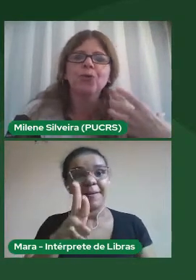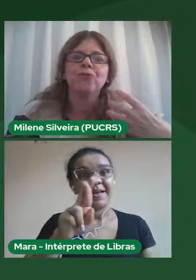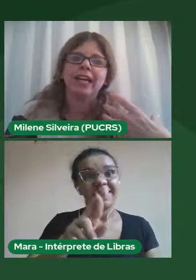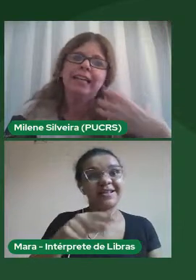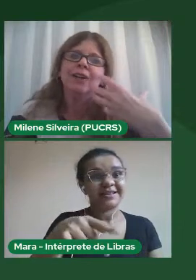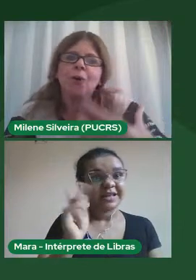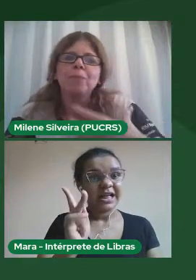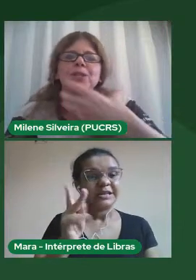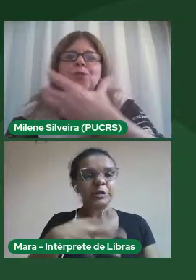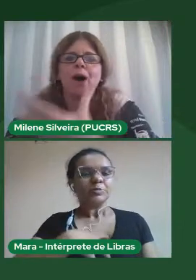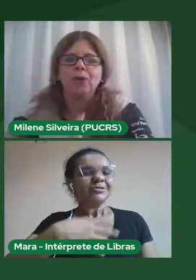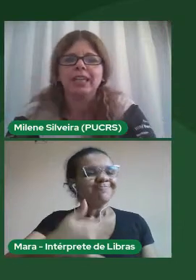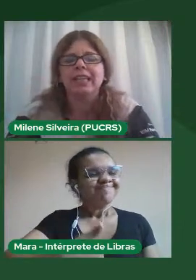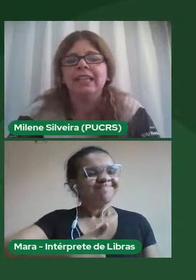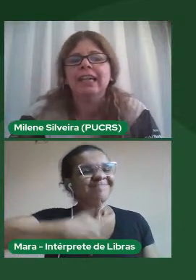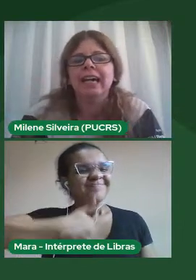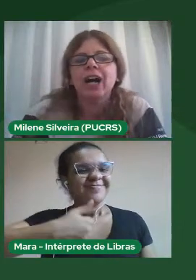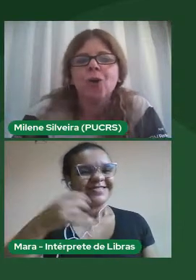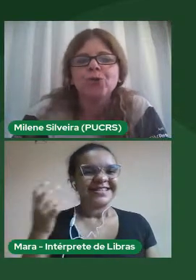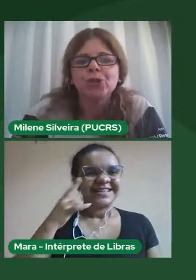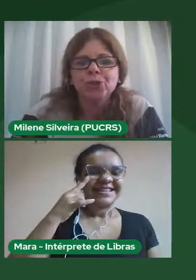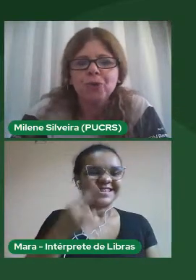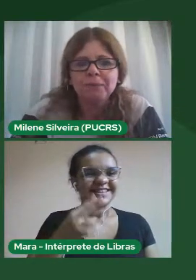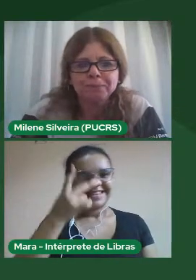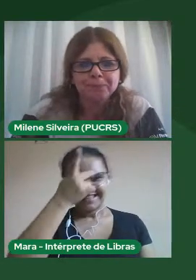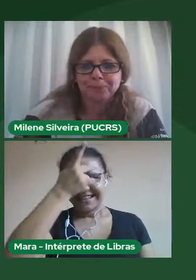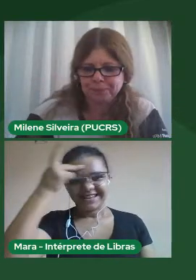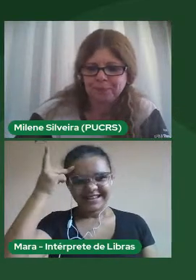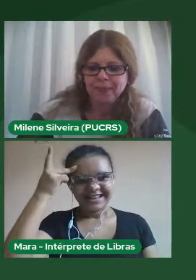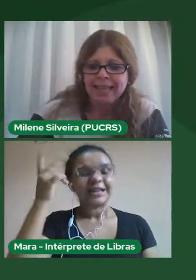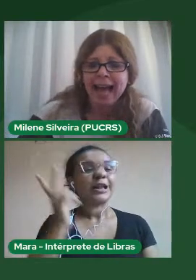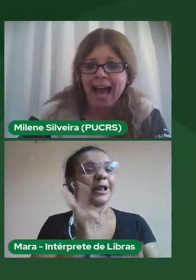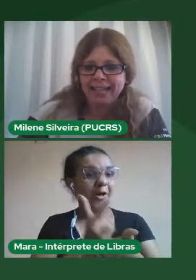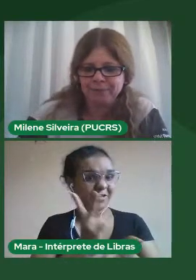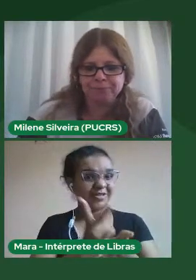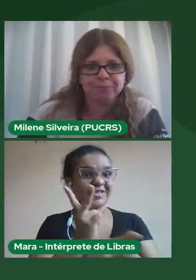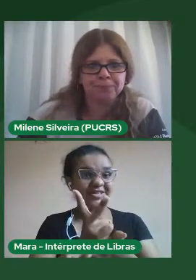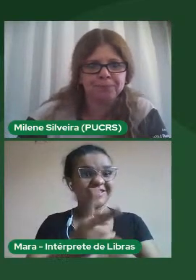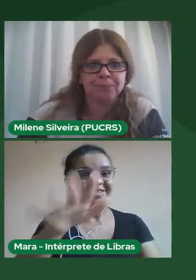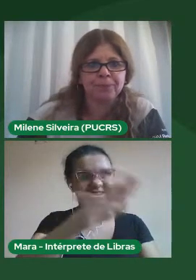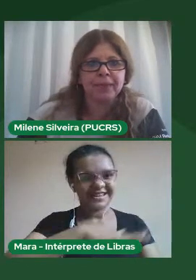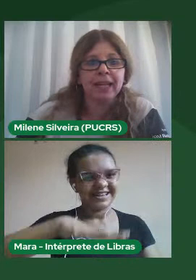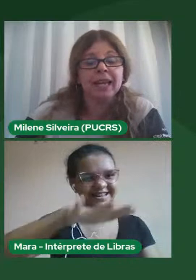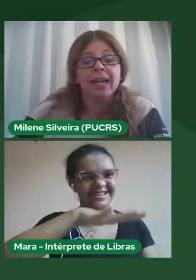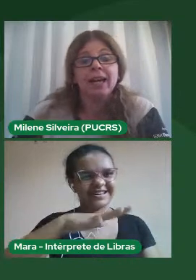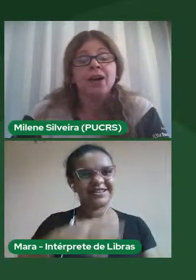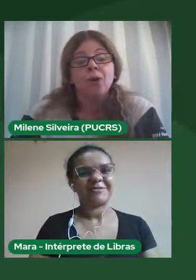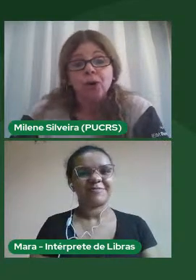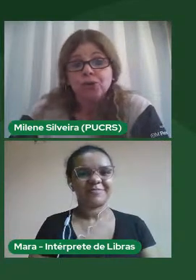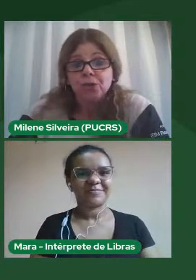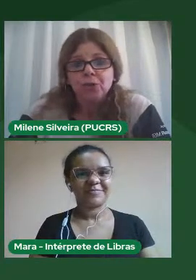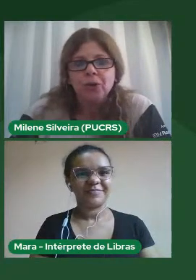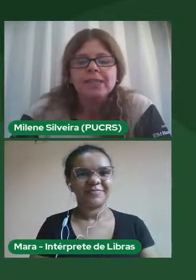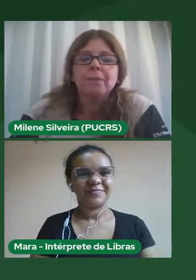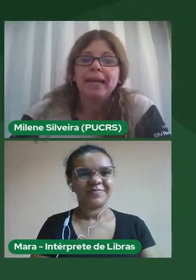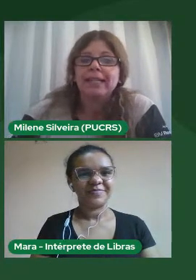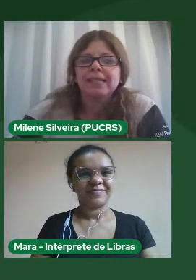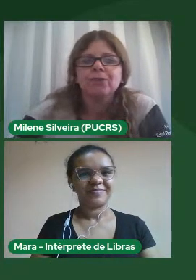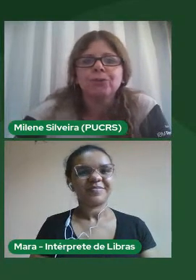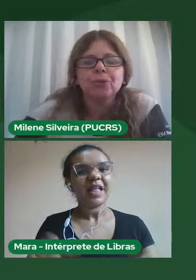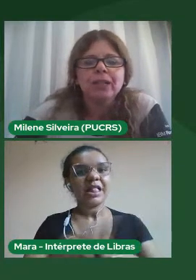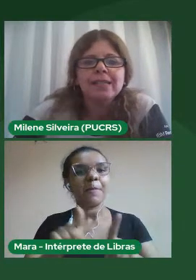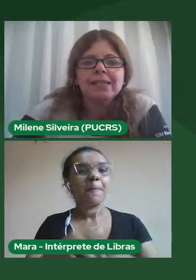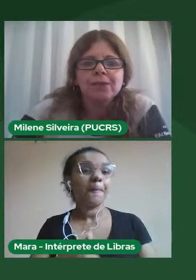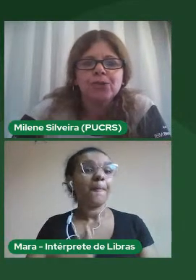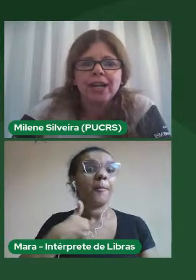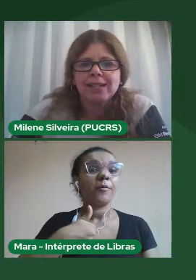um orgulho ver o pessoal que continua na área. Outros orgulhos também é a questão